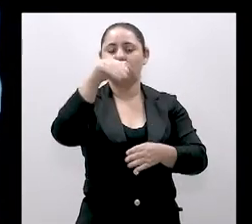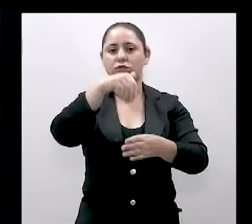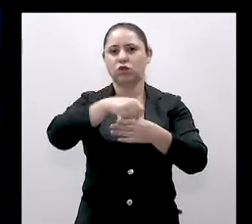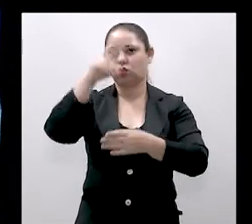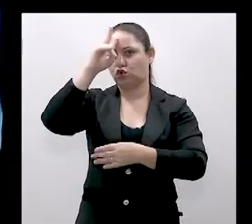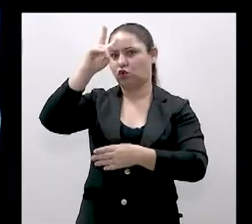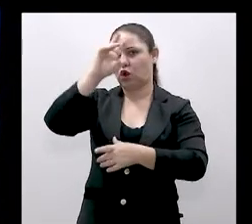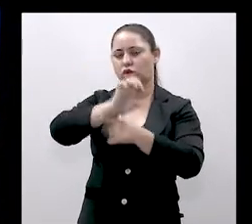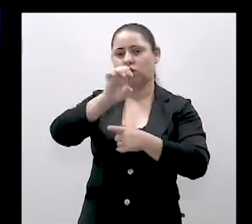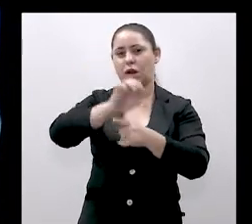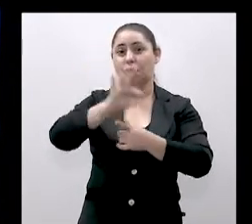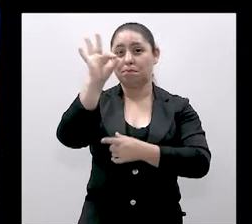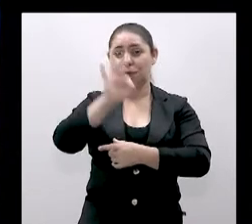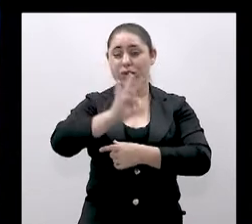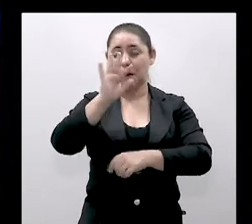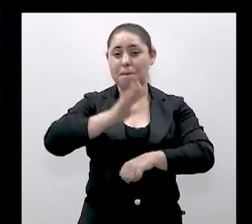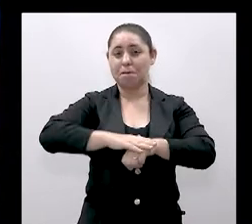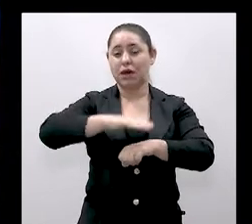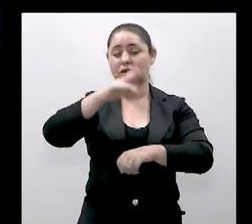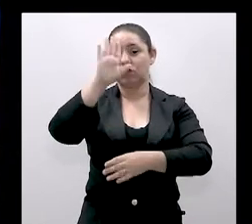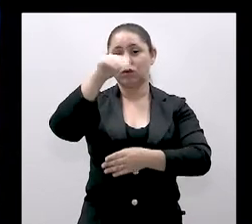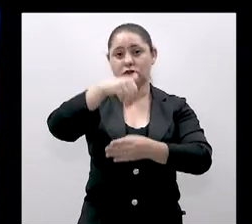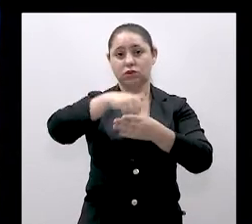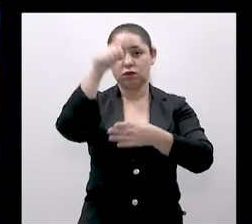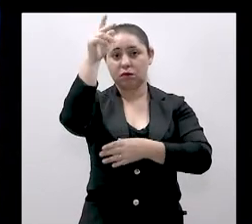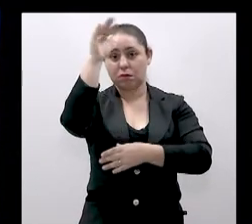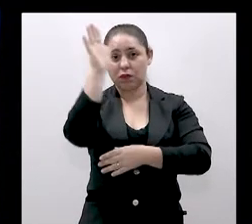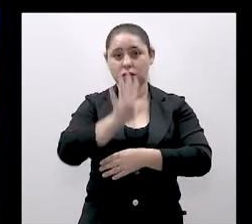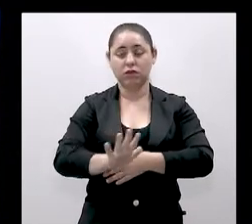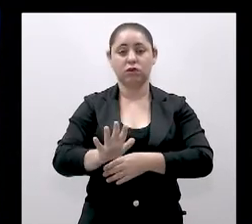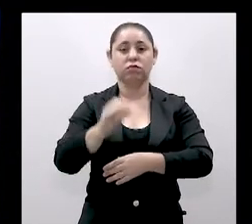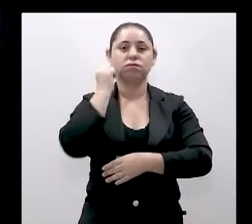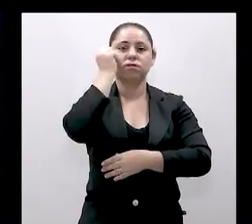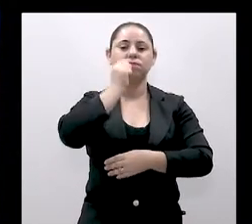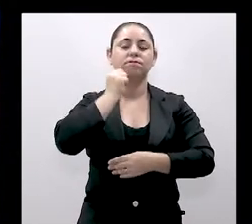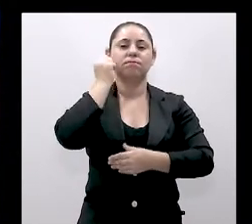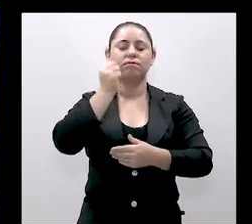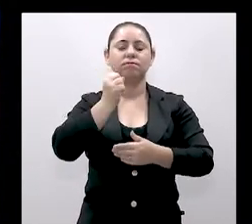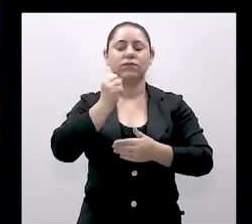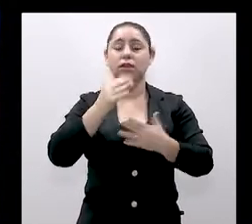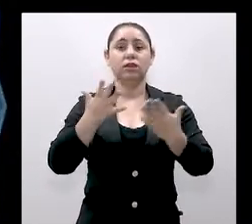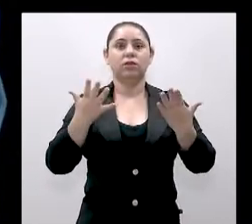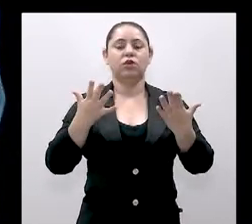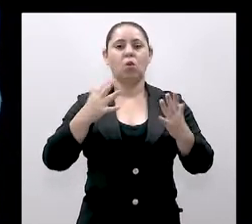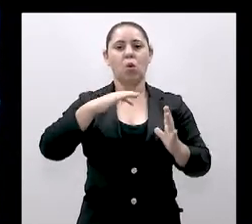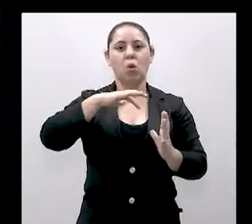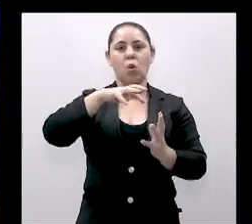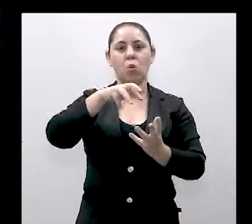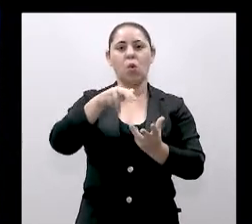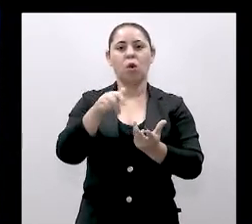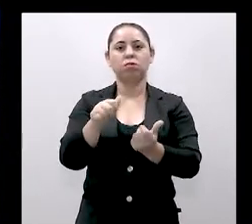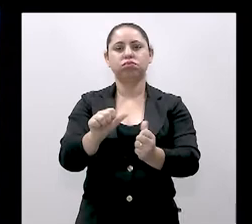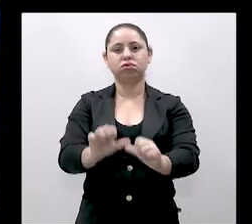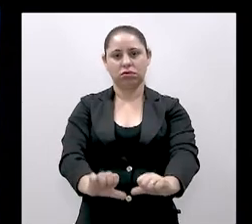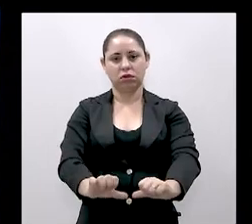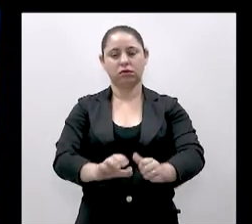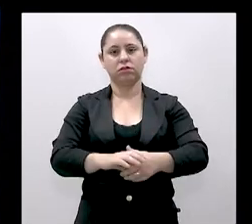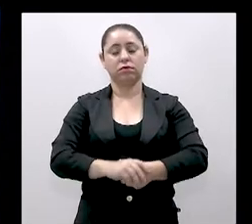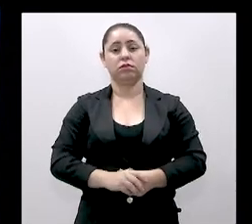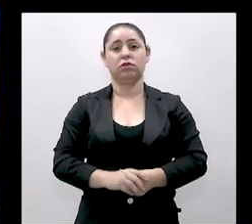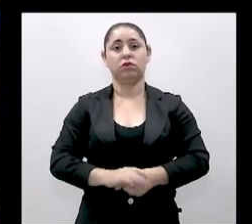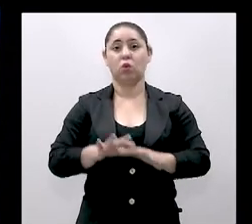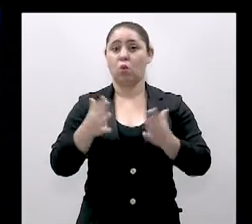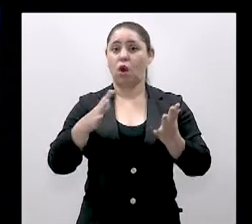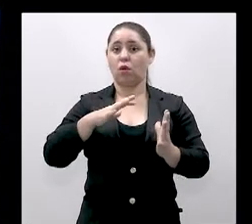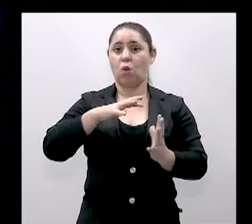com a maior votação da história desse estado e percentualmente a maior votação do Brasil para o Senado de repente o mundo cai